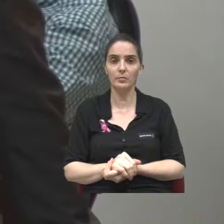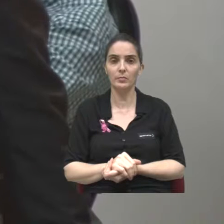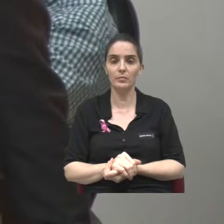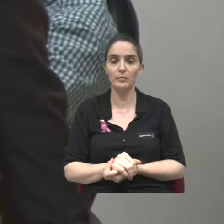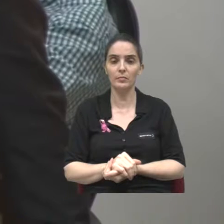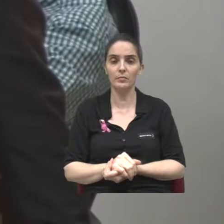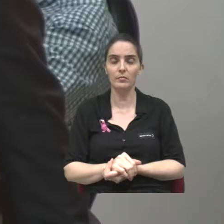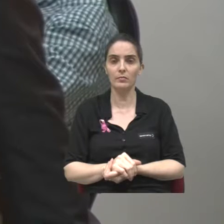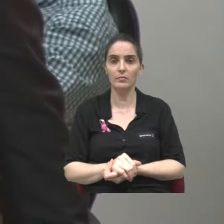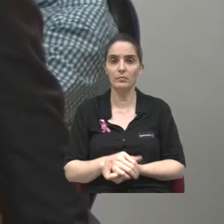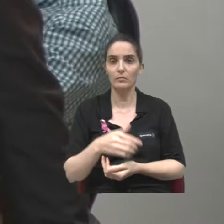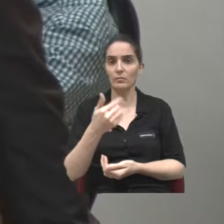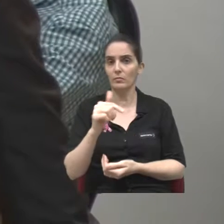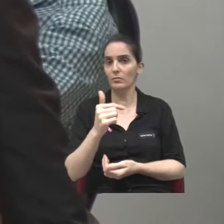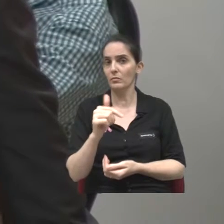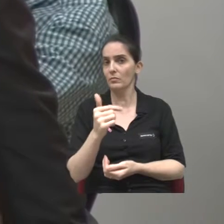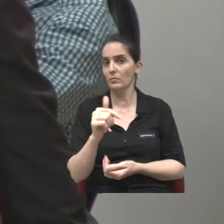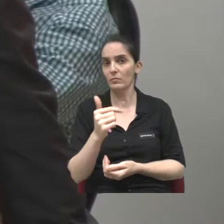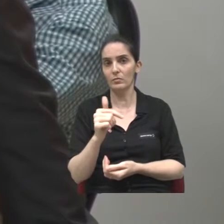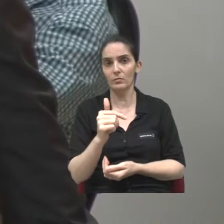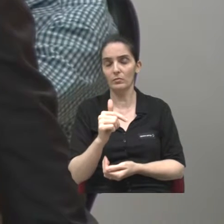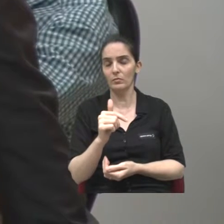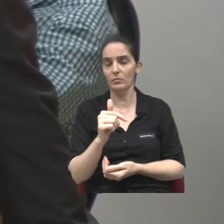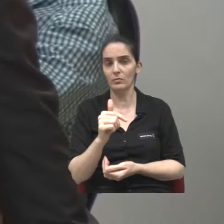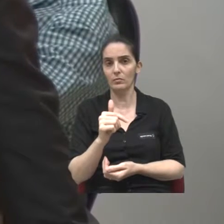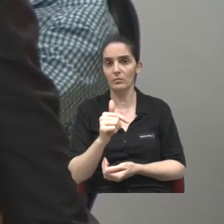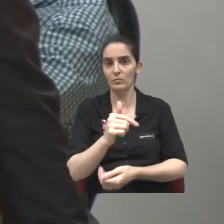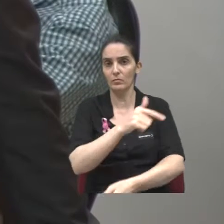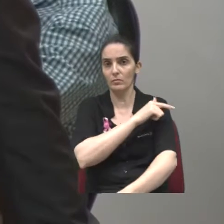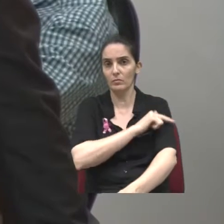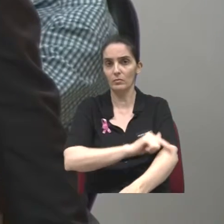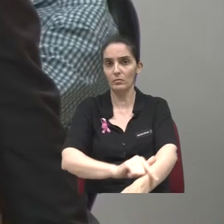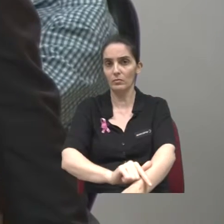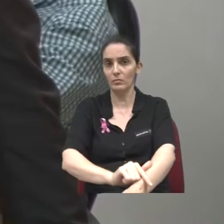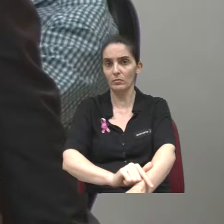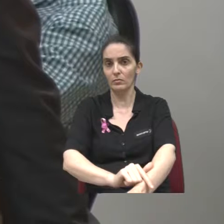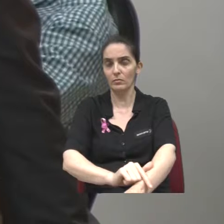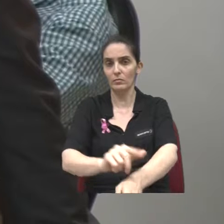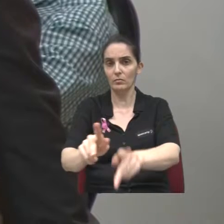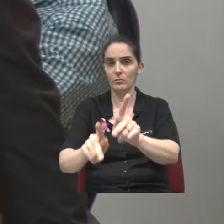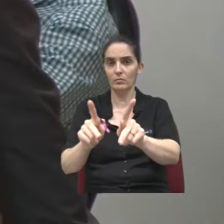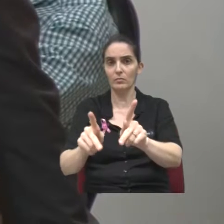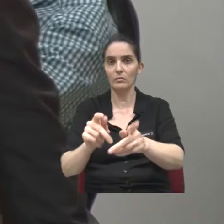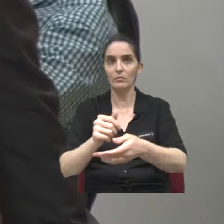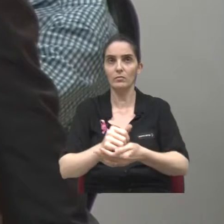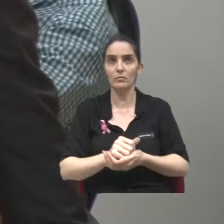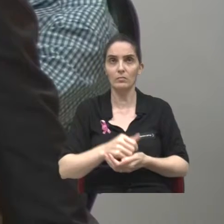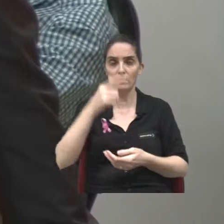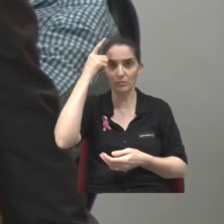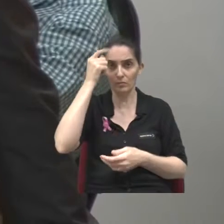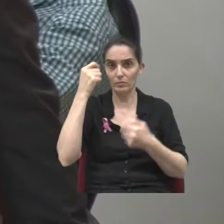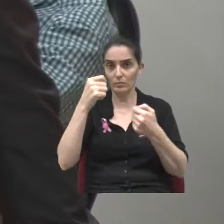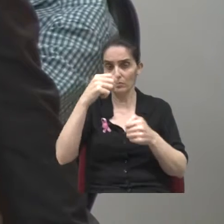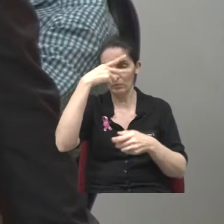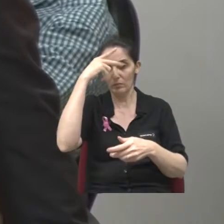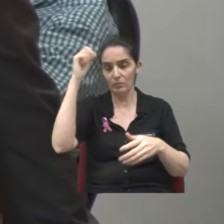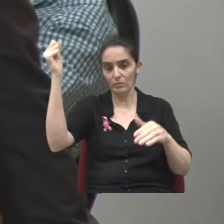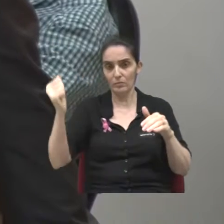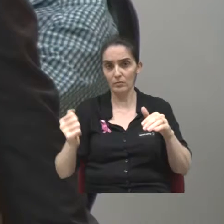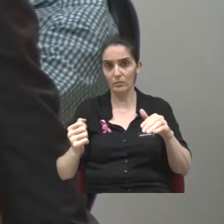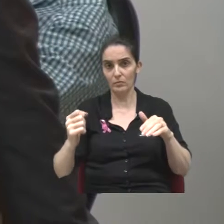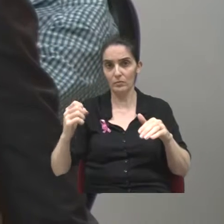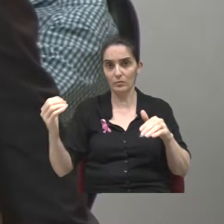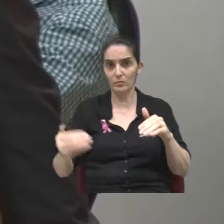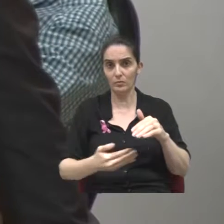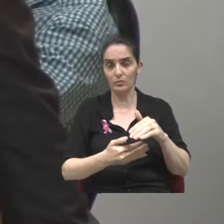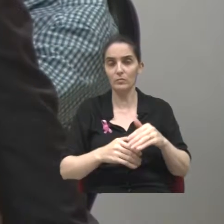com a população limeirense que essa empresa faz. Demorou, vereador, antes para a intervenção. E demorou o vereador Jorge de Freitas para essa Ares